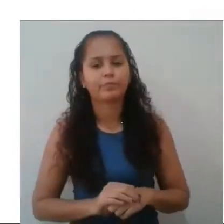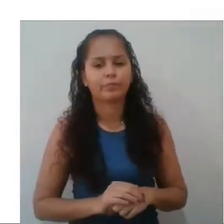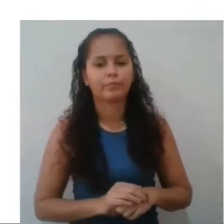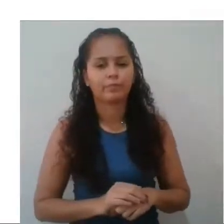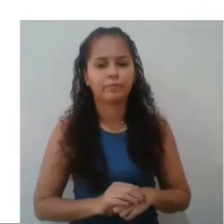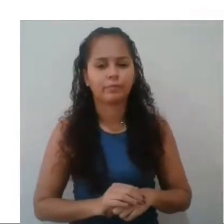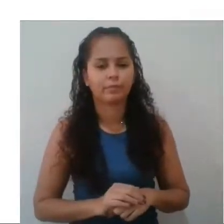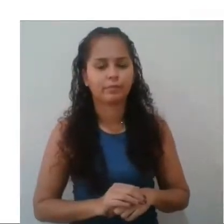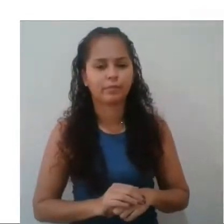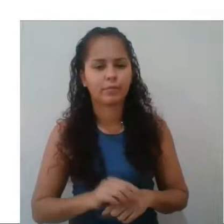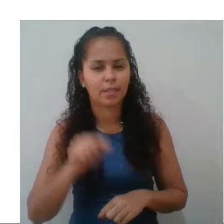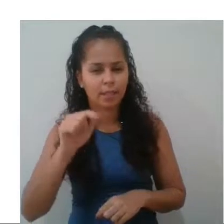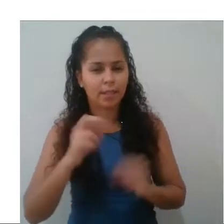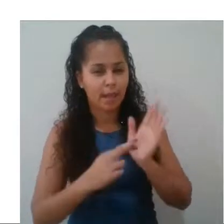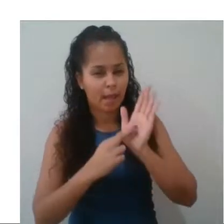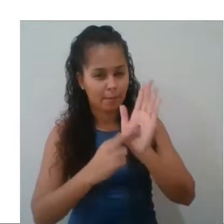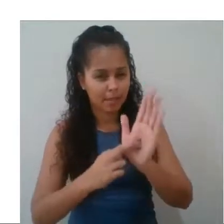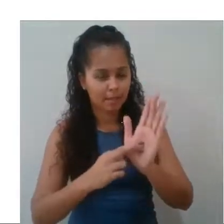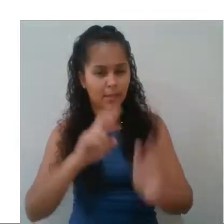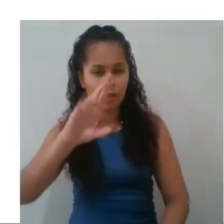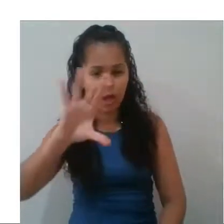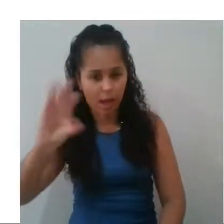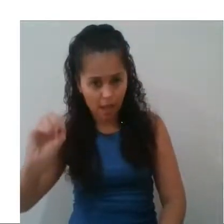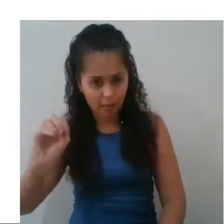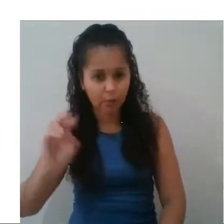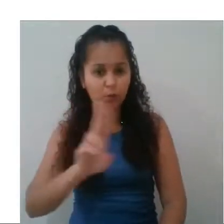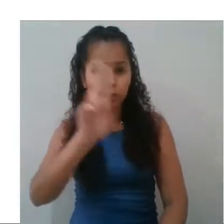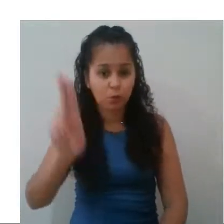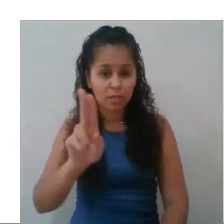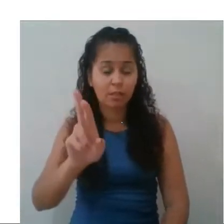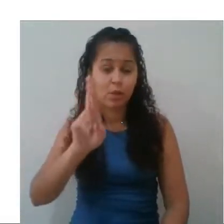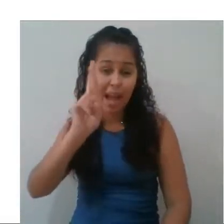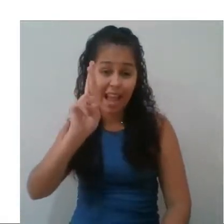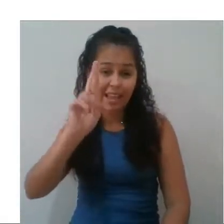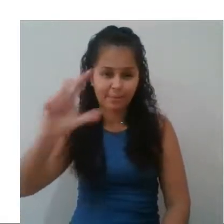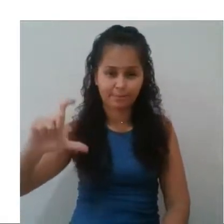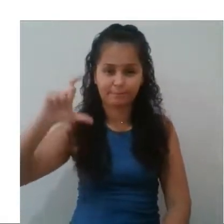esfera. Eu estou representando esse raio pela letra R maiúscula.